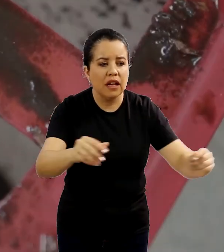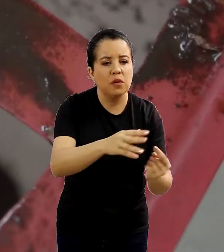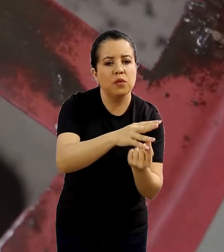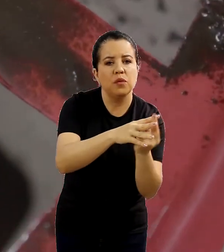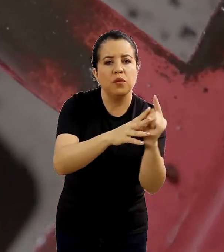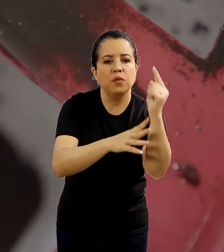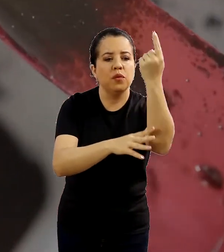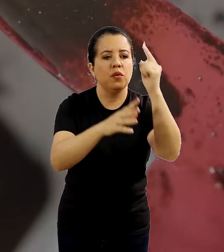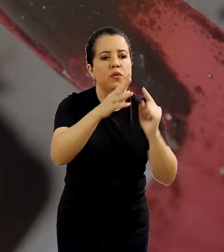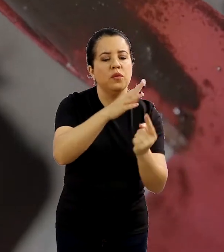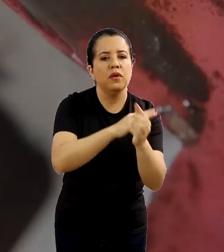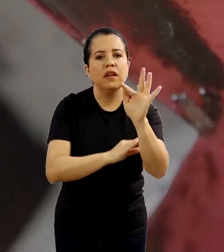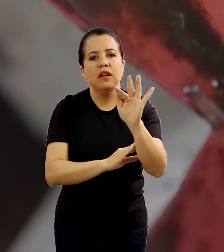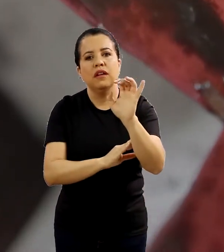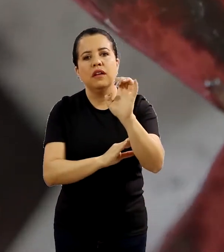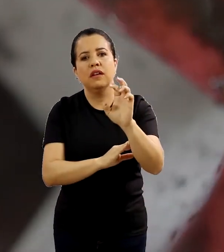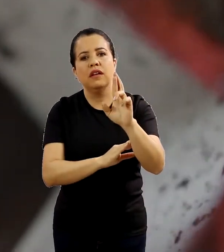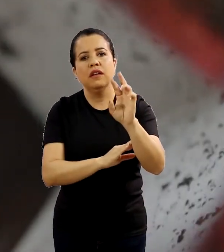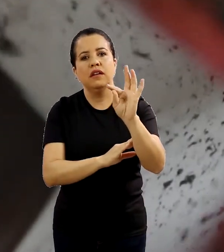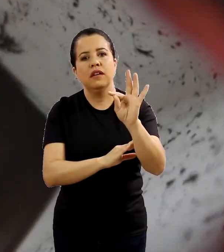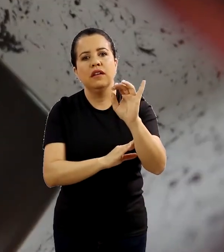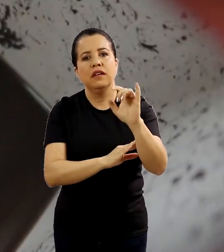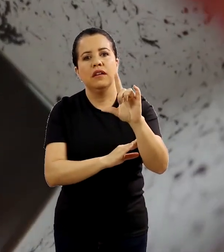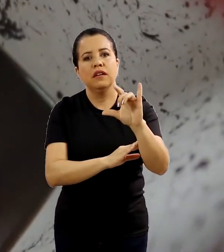para as plantas. Para isso ele deve ser diluído.